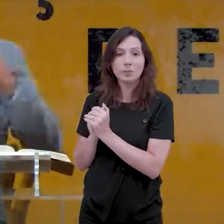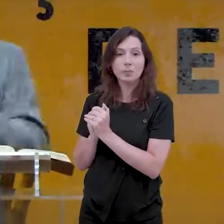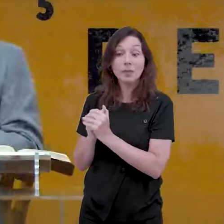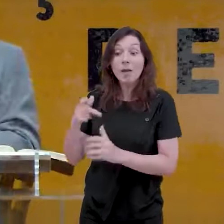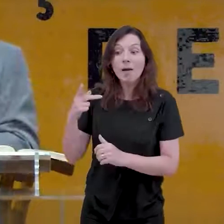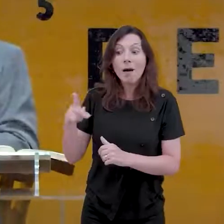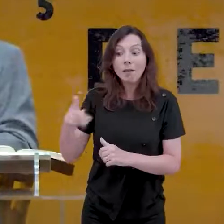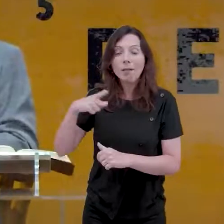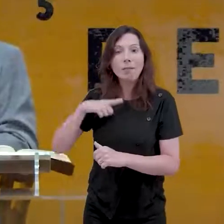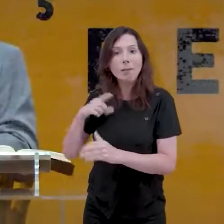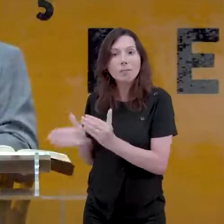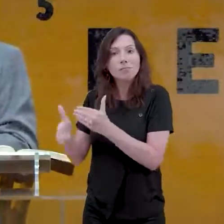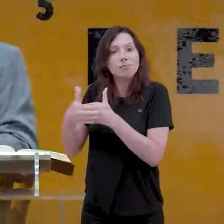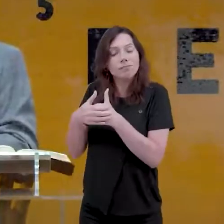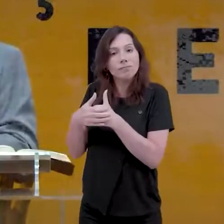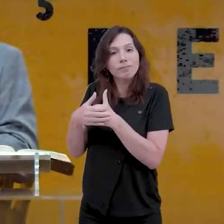Aqui você encontra abrigo.